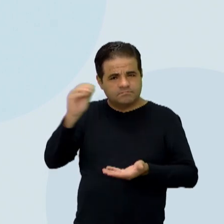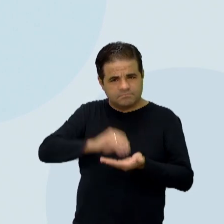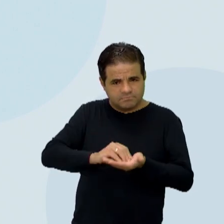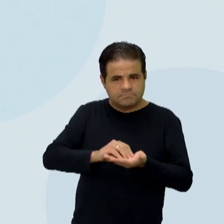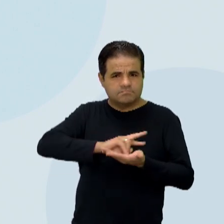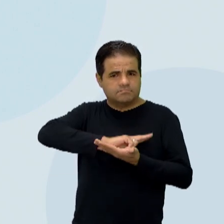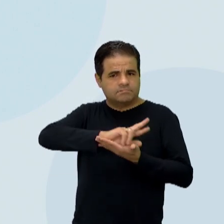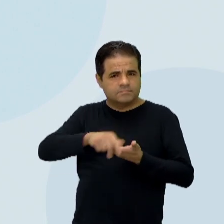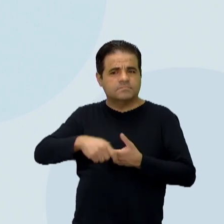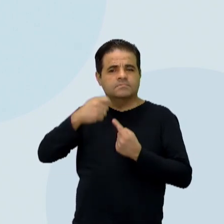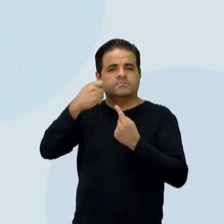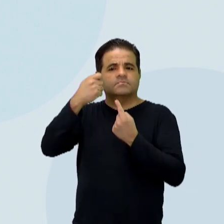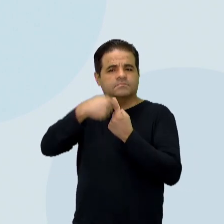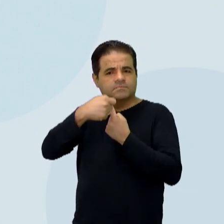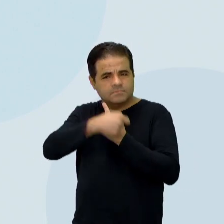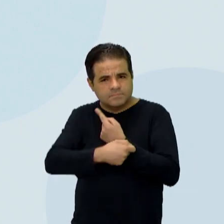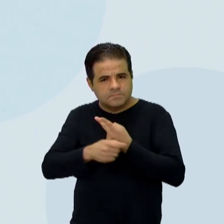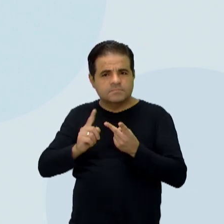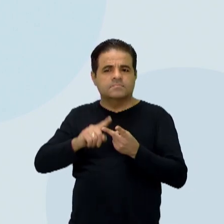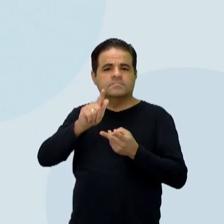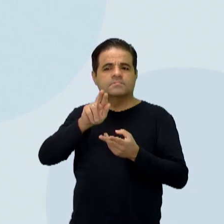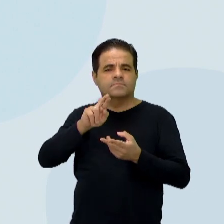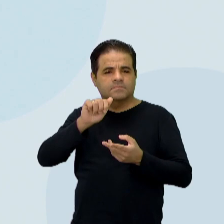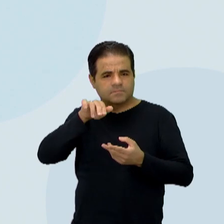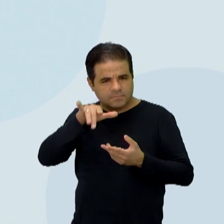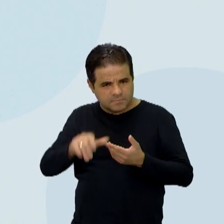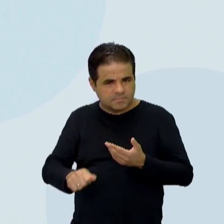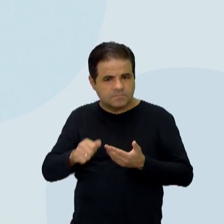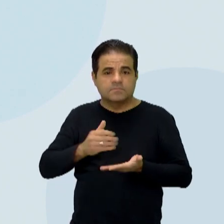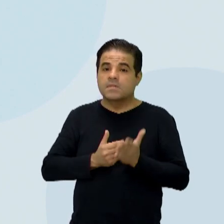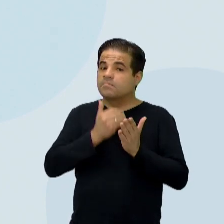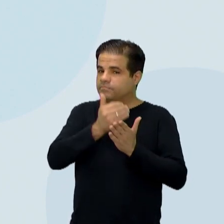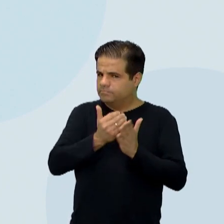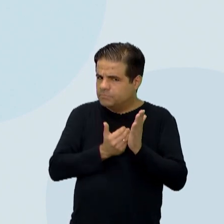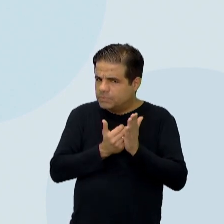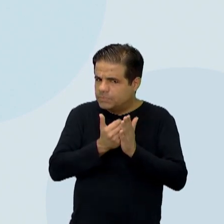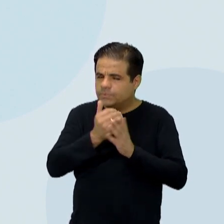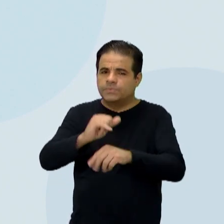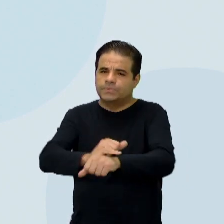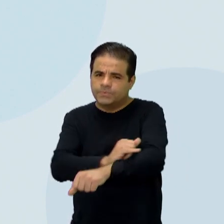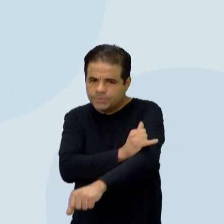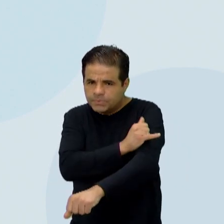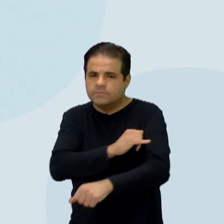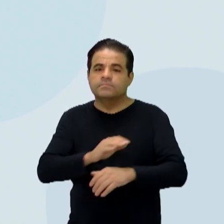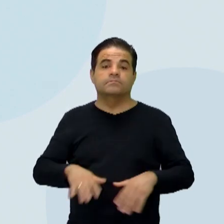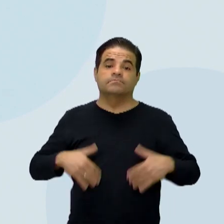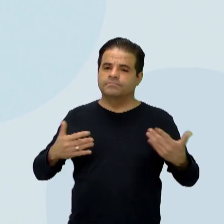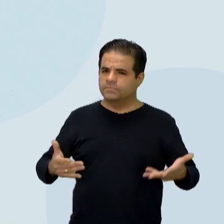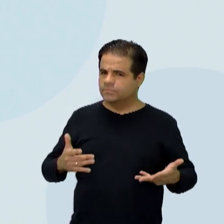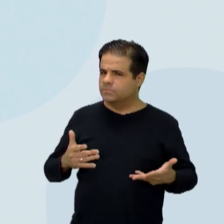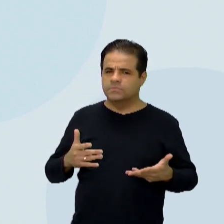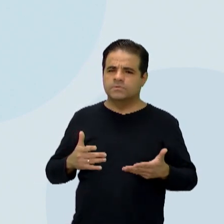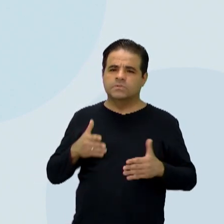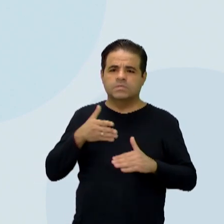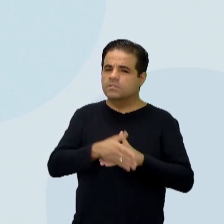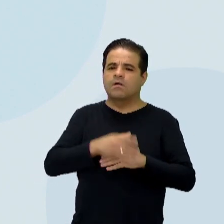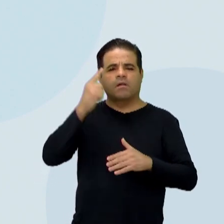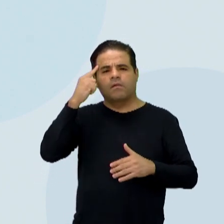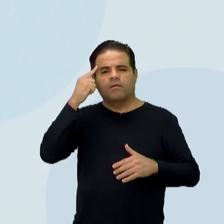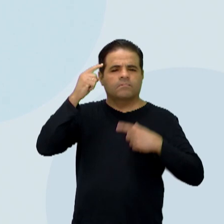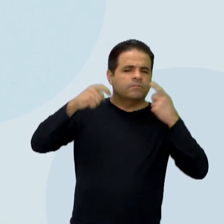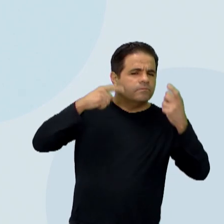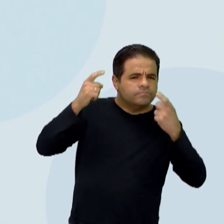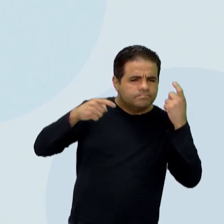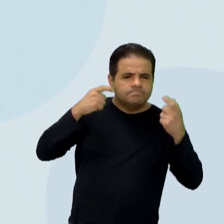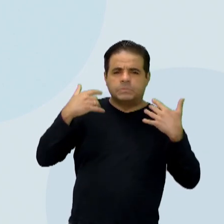vem acompanhado de outras delícias, como banana e granola, que aumentam muito o total de calorias. Mas não entre na neura